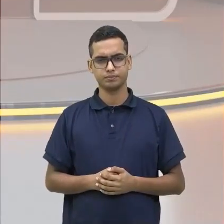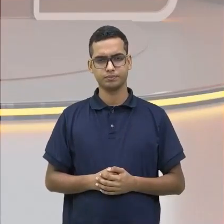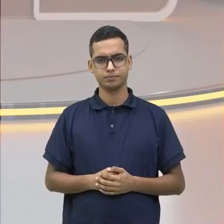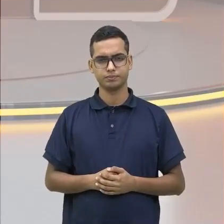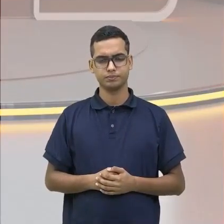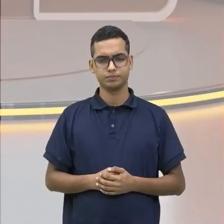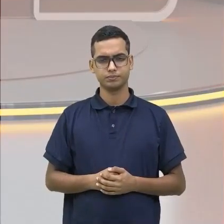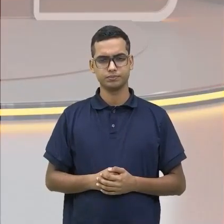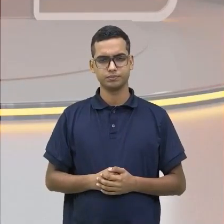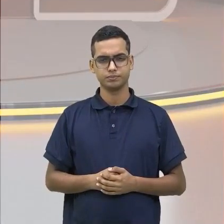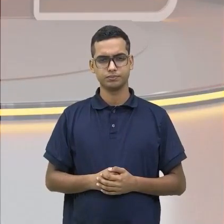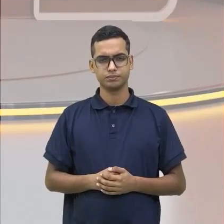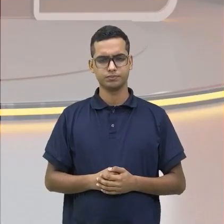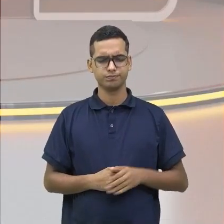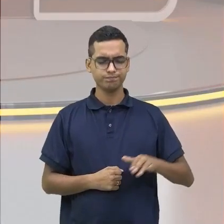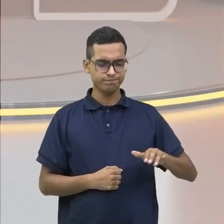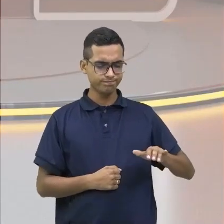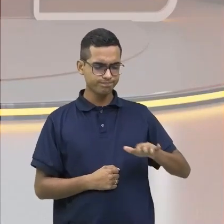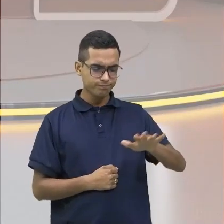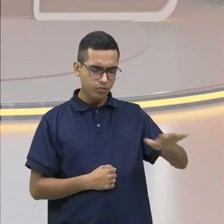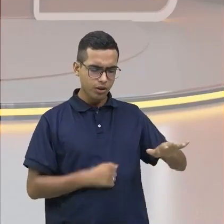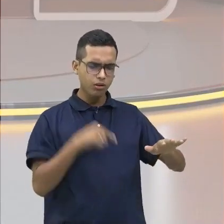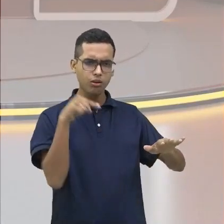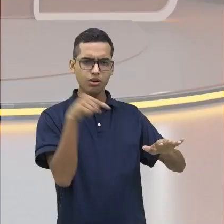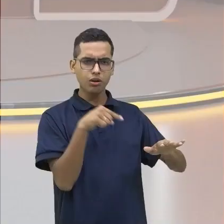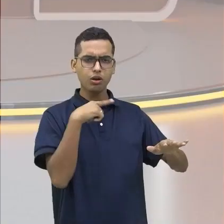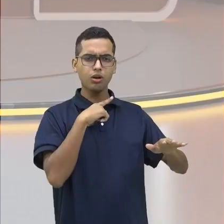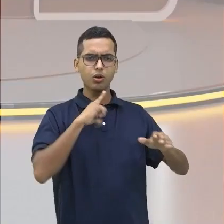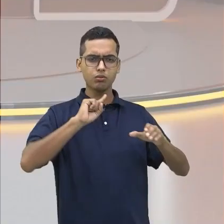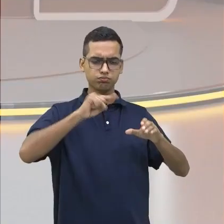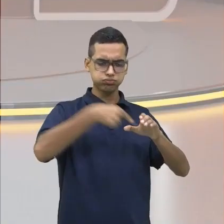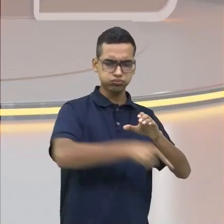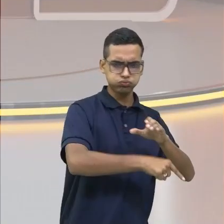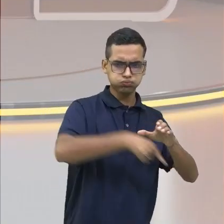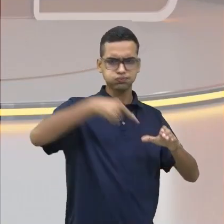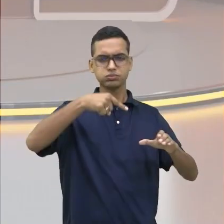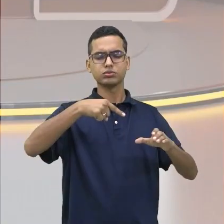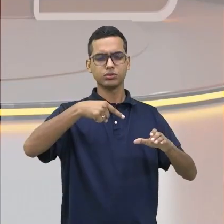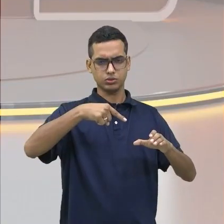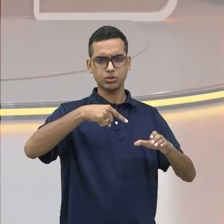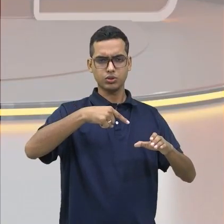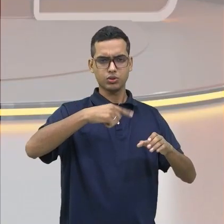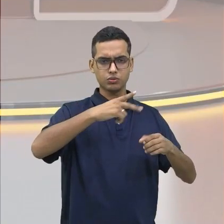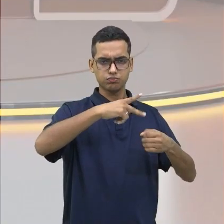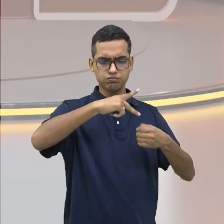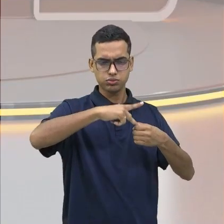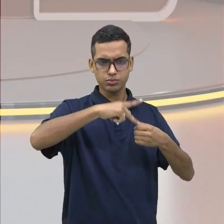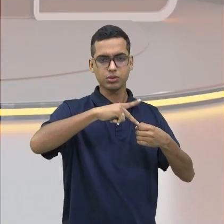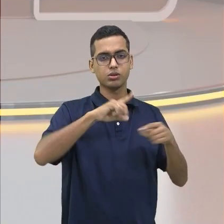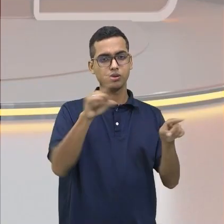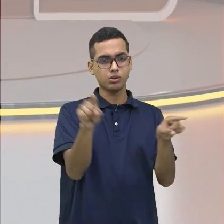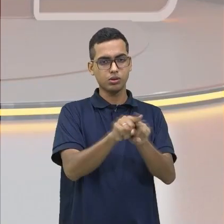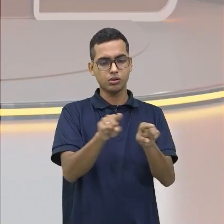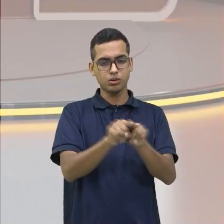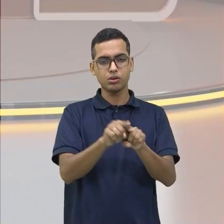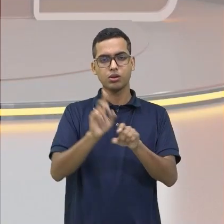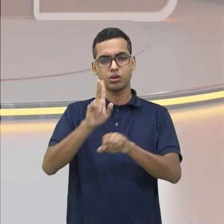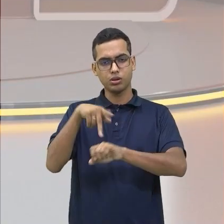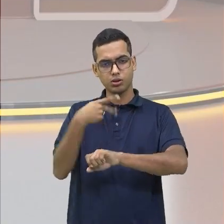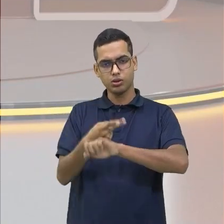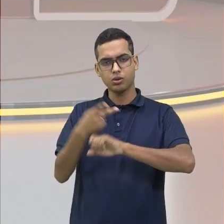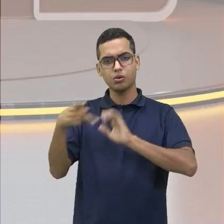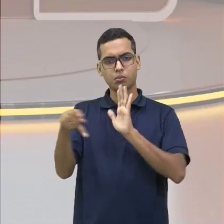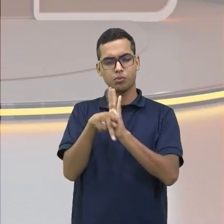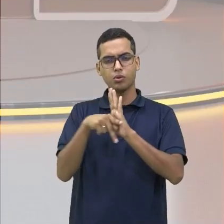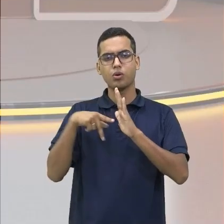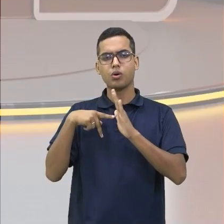essas áreas que acaba indo para países, para distribuir, na verdade, entre os países ali, as